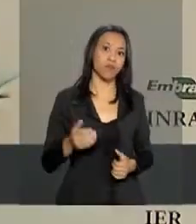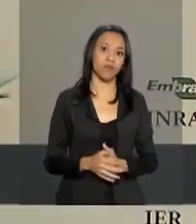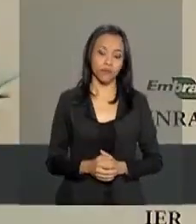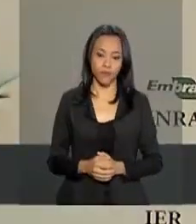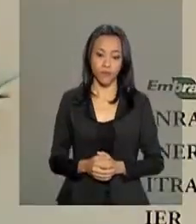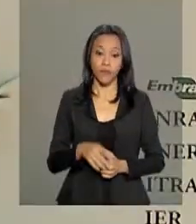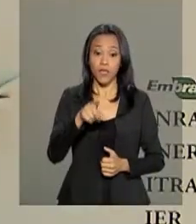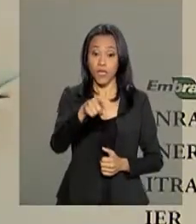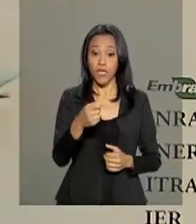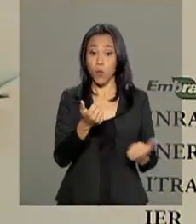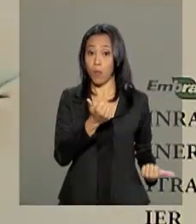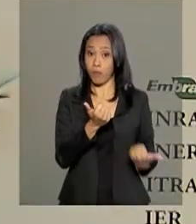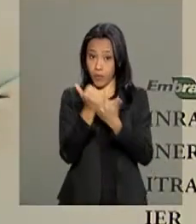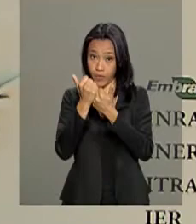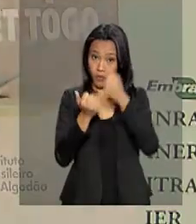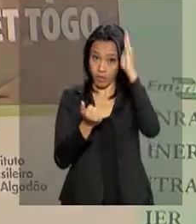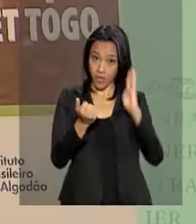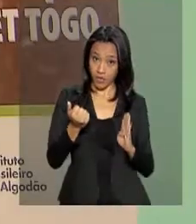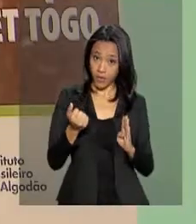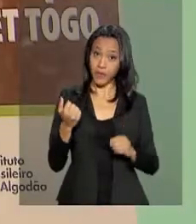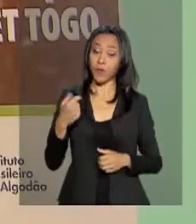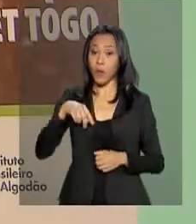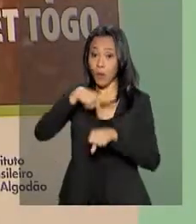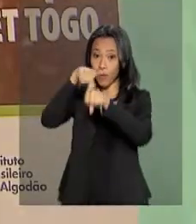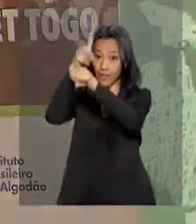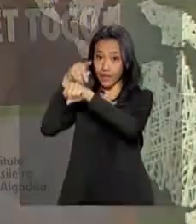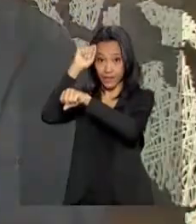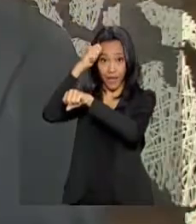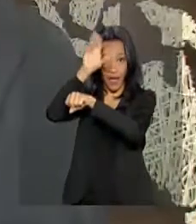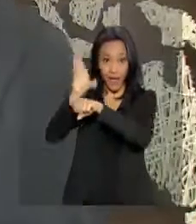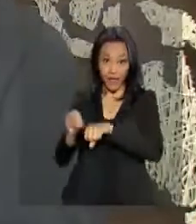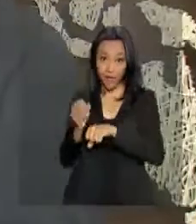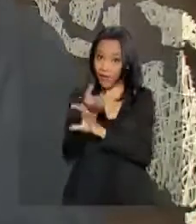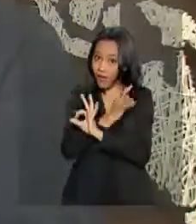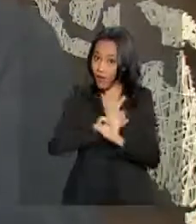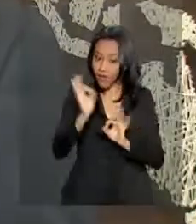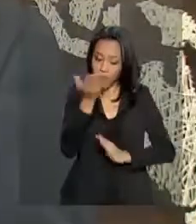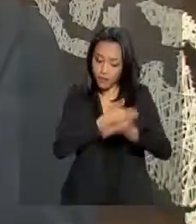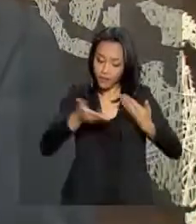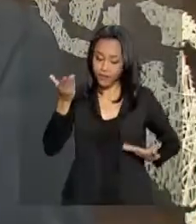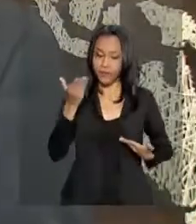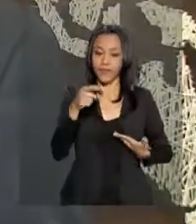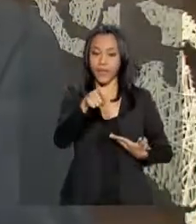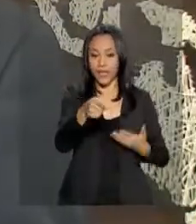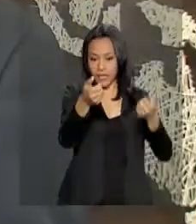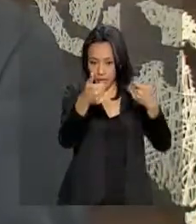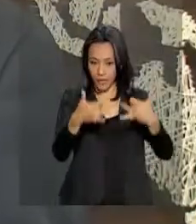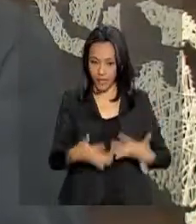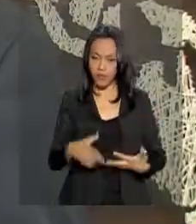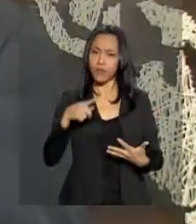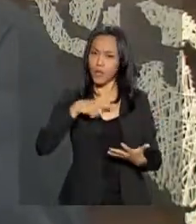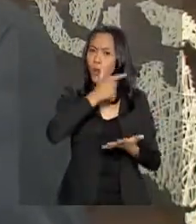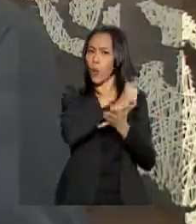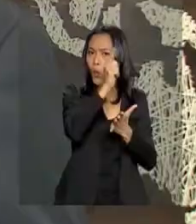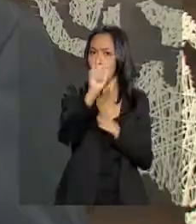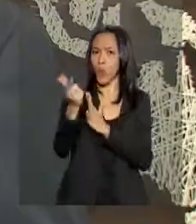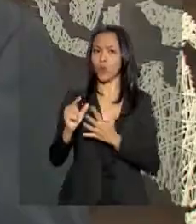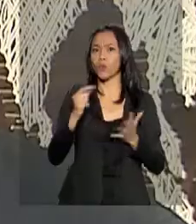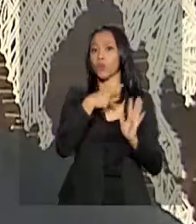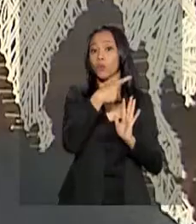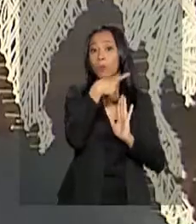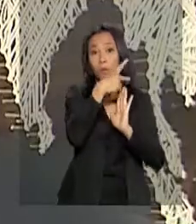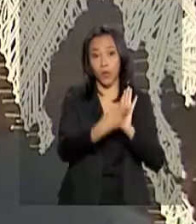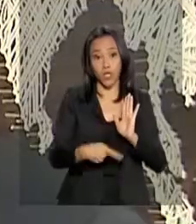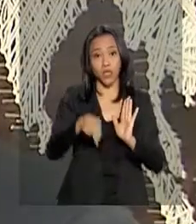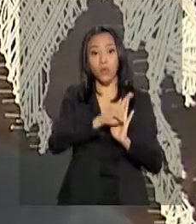E a cooperação entre Brasil e África é de mão dupla. Um dos países do Cotton For, que a gente trabalha em outros projetos, é o Togo.